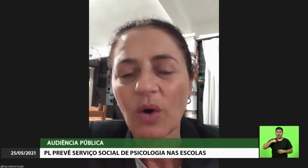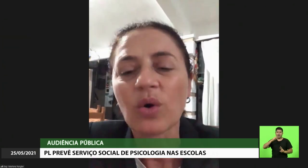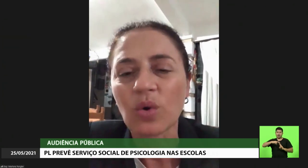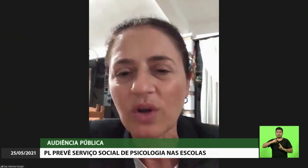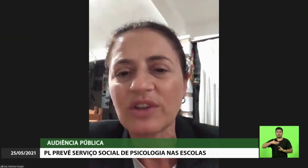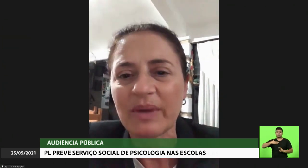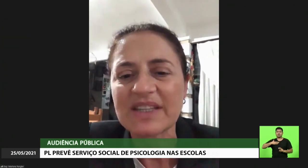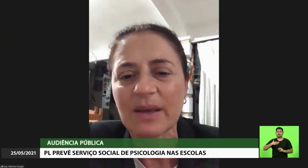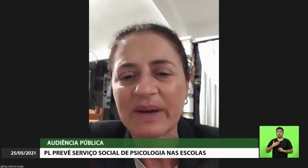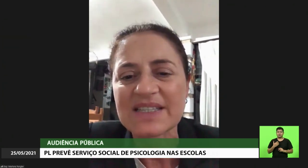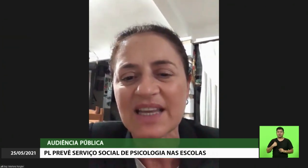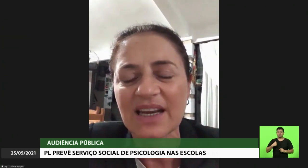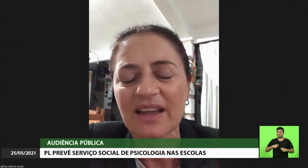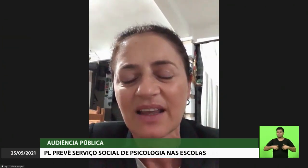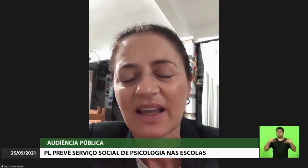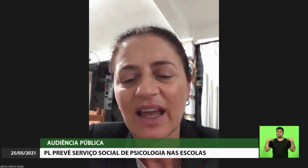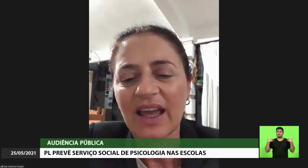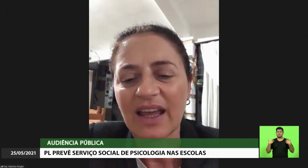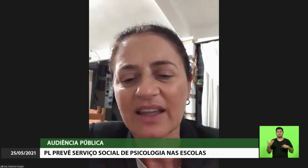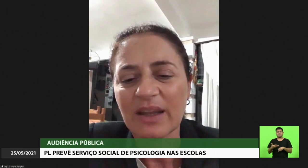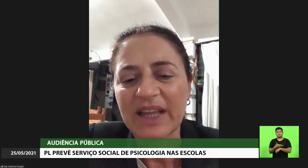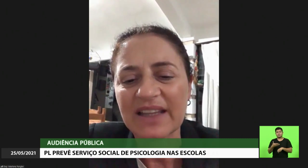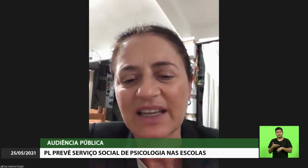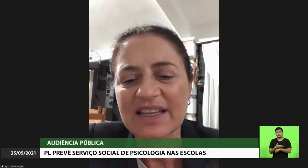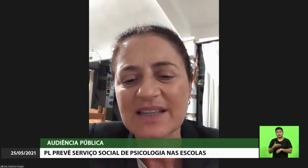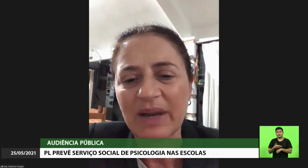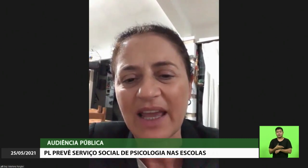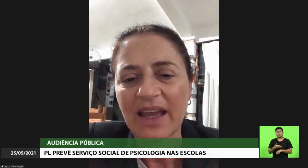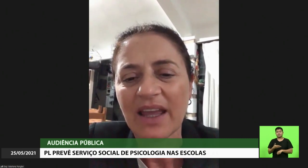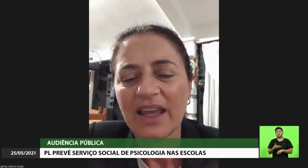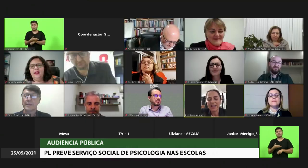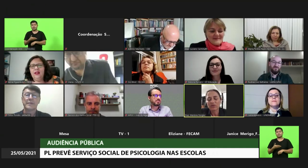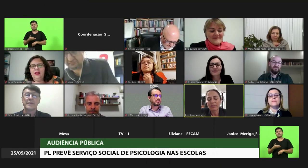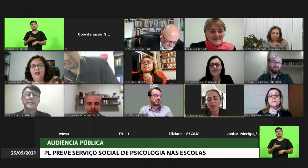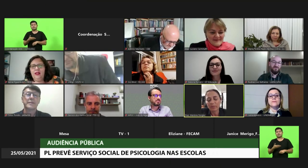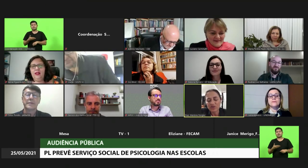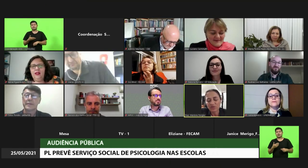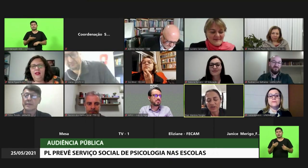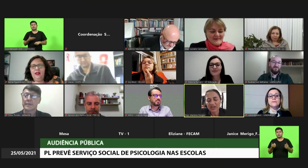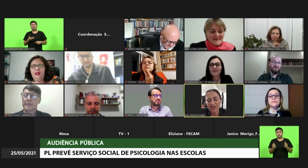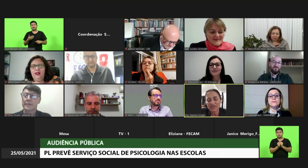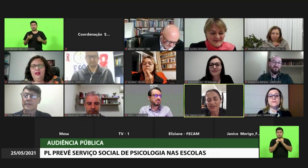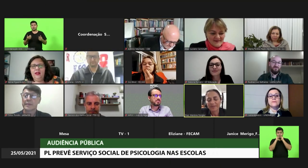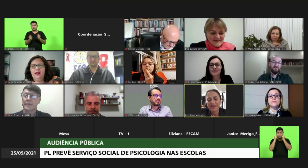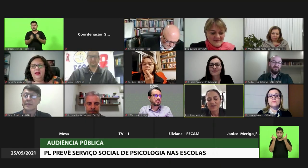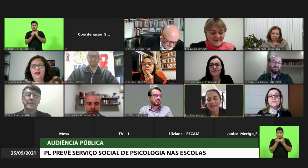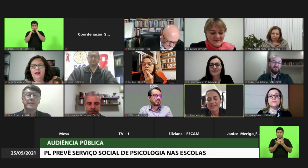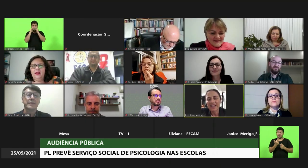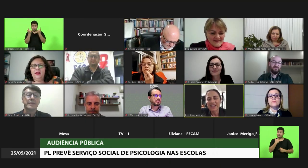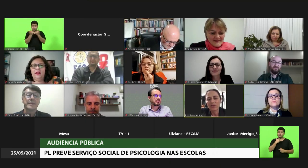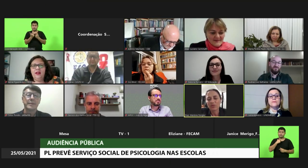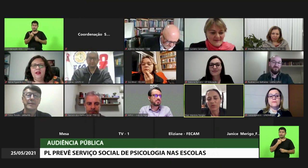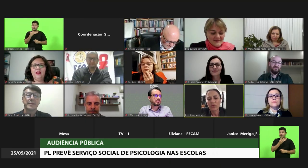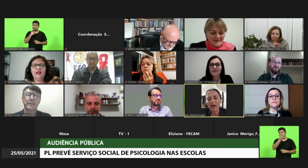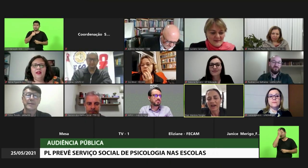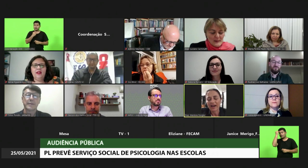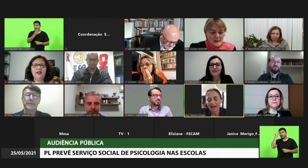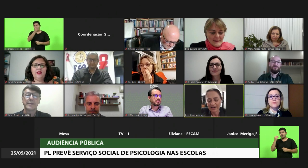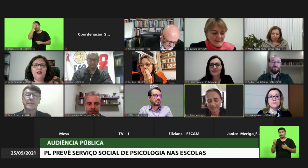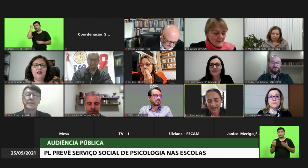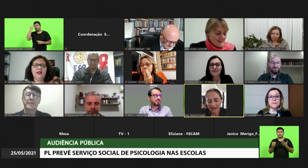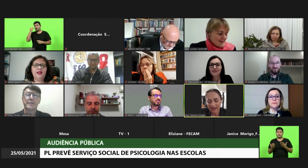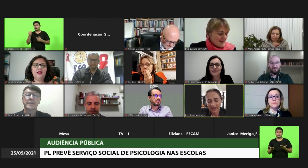muito orgulho também de ser parceira, deputada aí na Assembleia, e eu também não posso deixar de fazer aqui